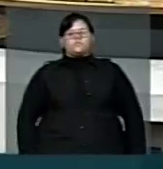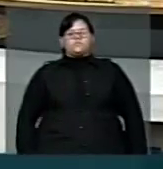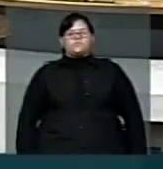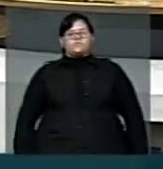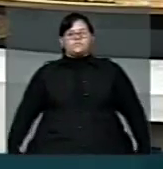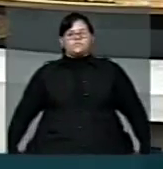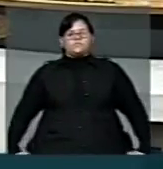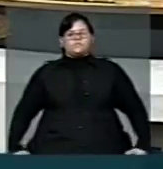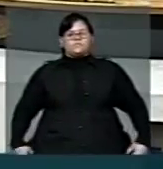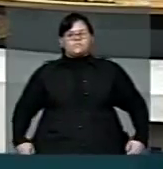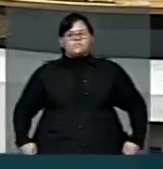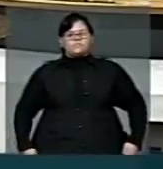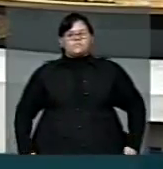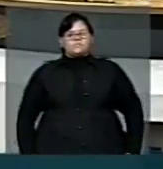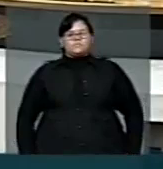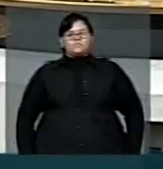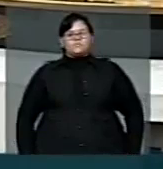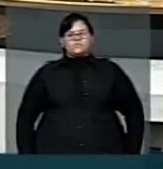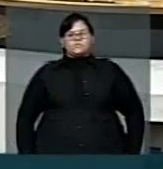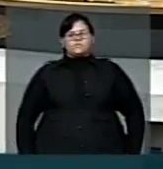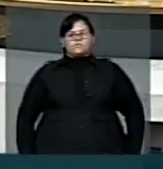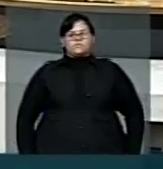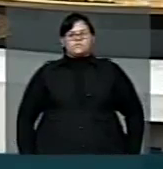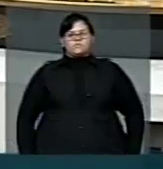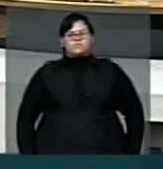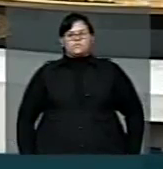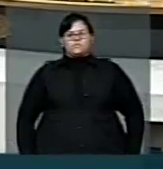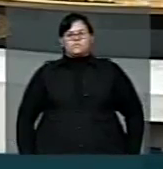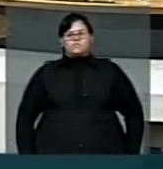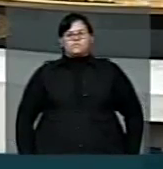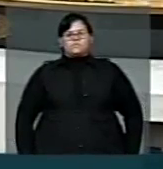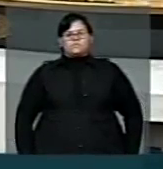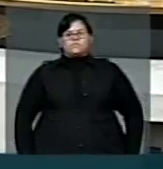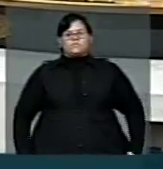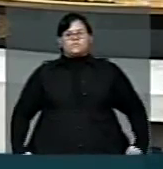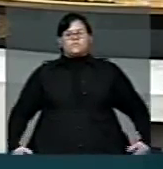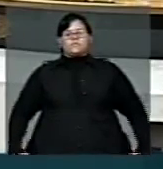Aí depois, no caso... Peraí, Assis.